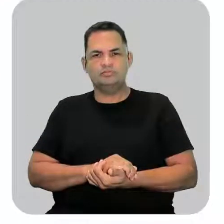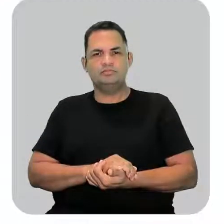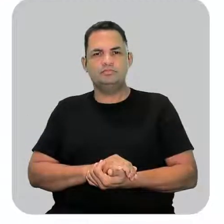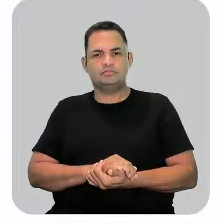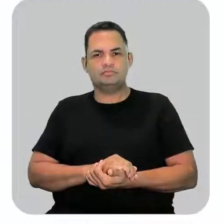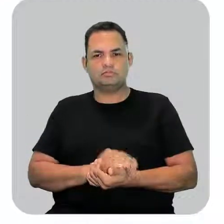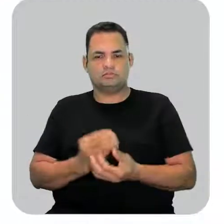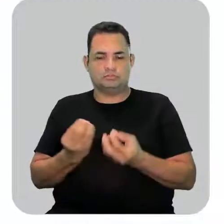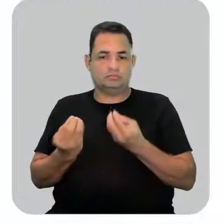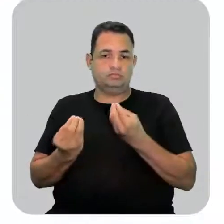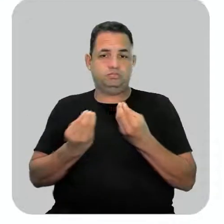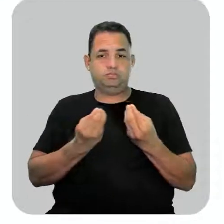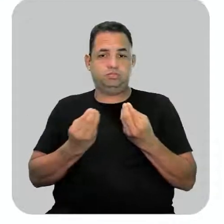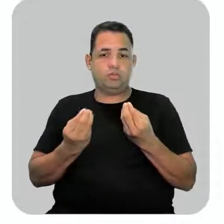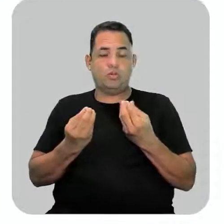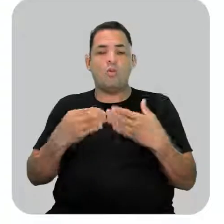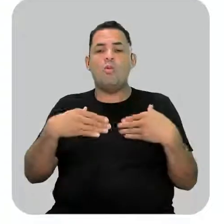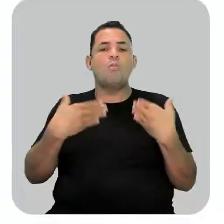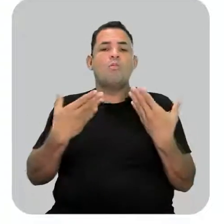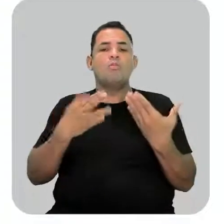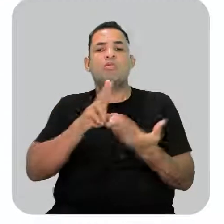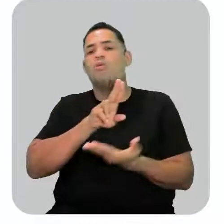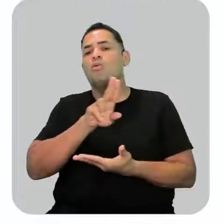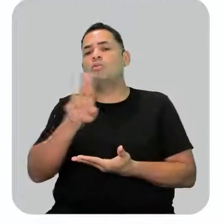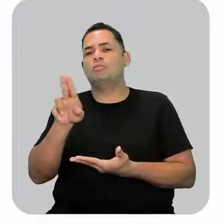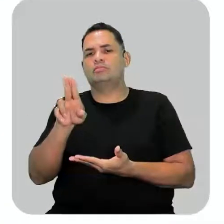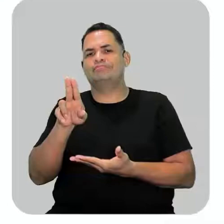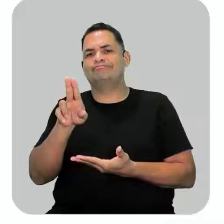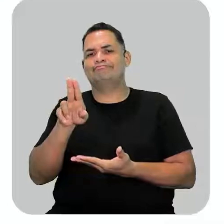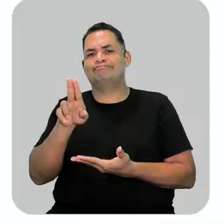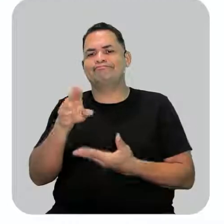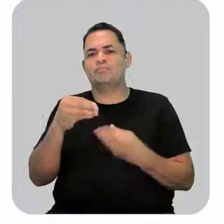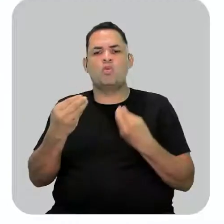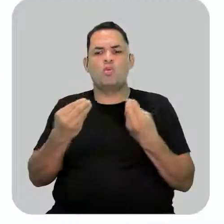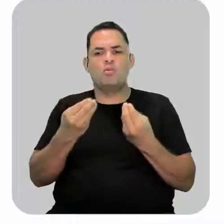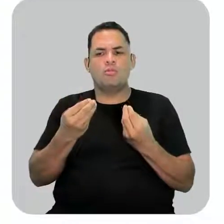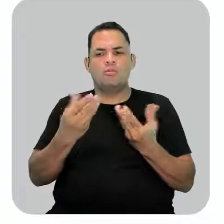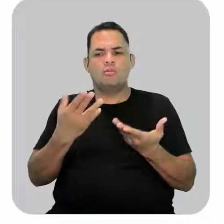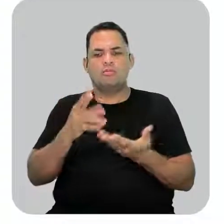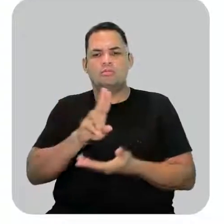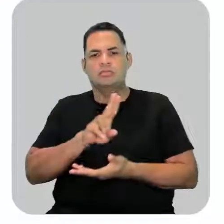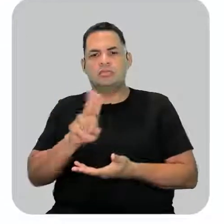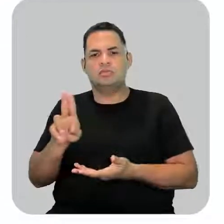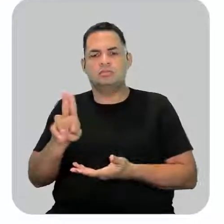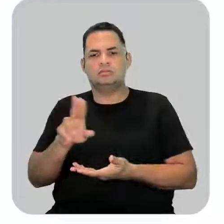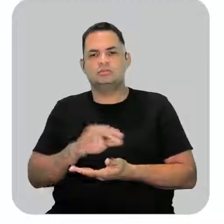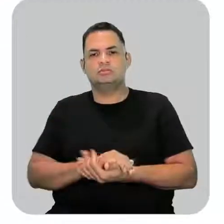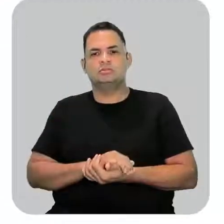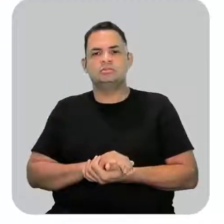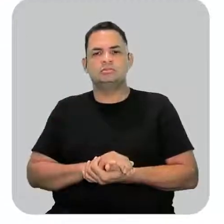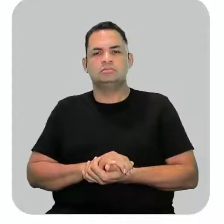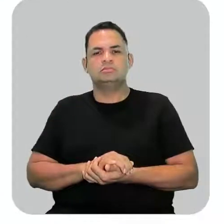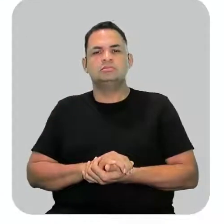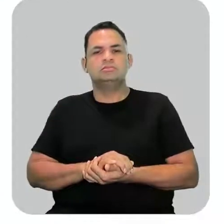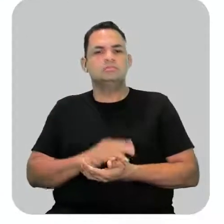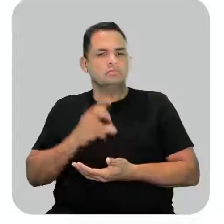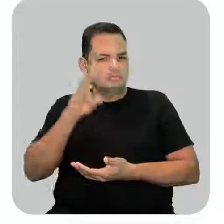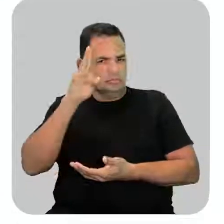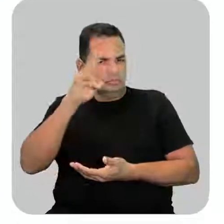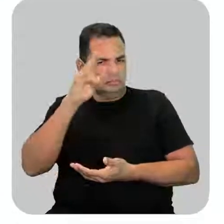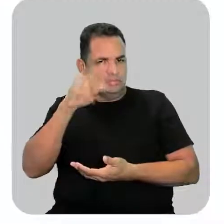E como é que fica a nomenclatura? Aqui comigo, rapidão. Lembra que eu falei da